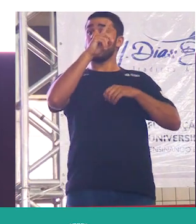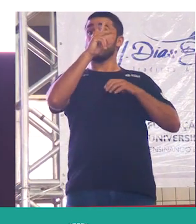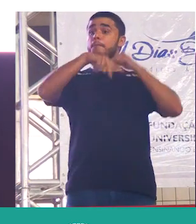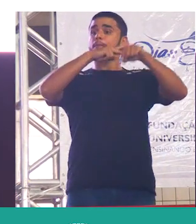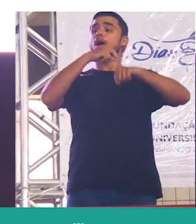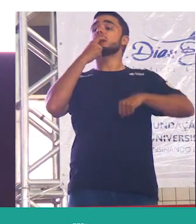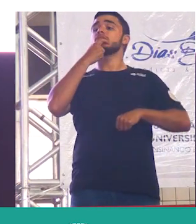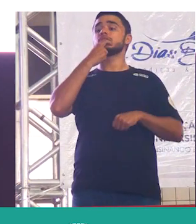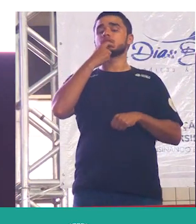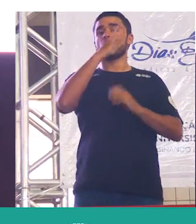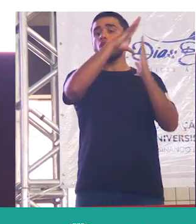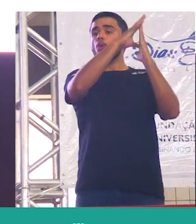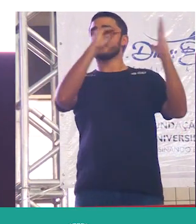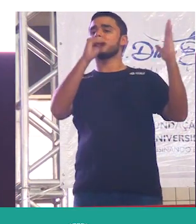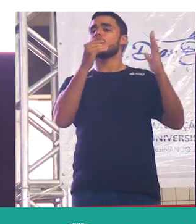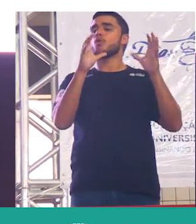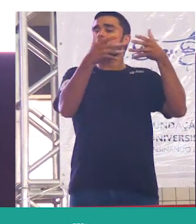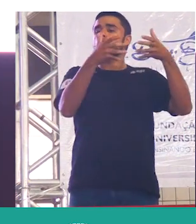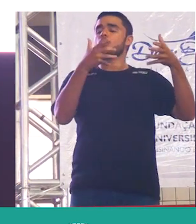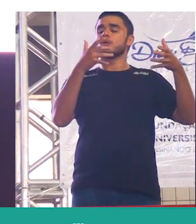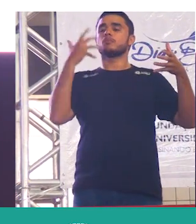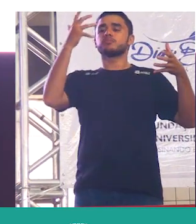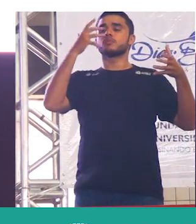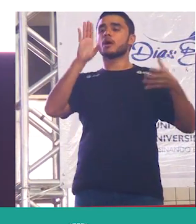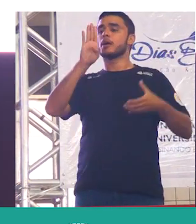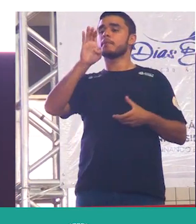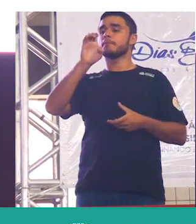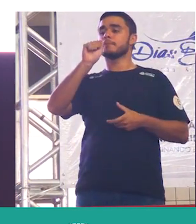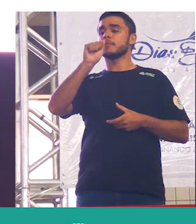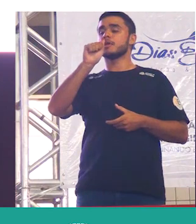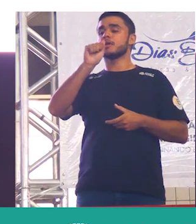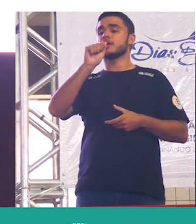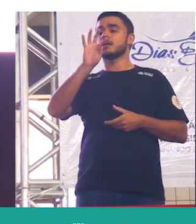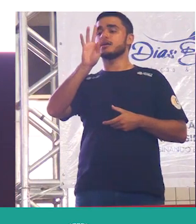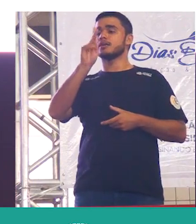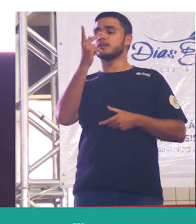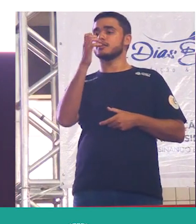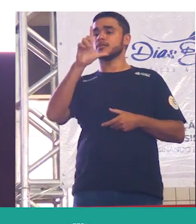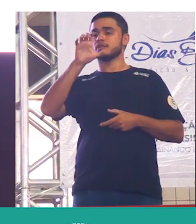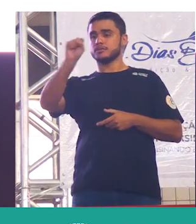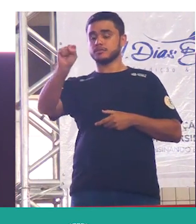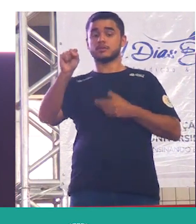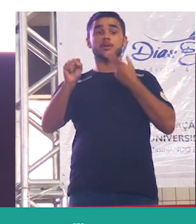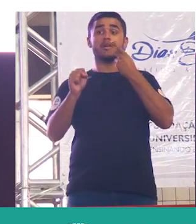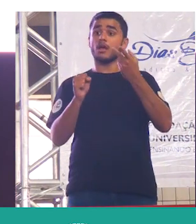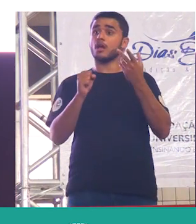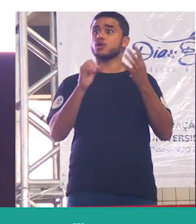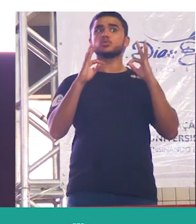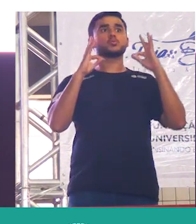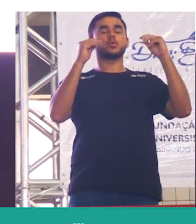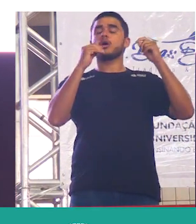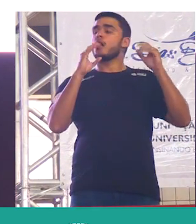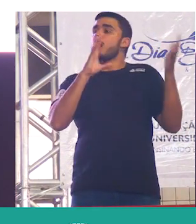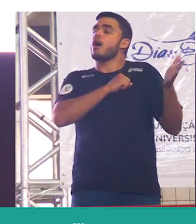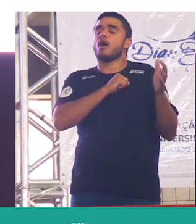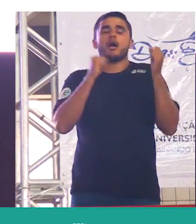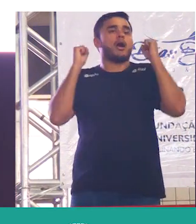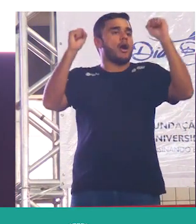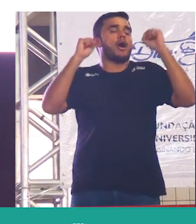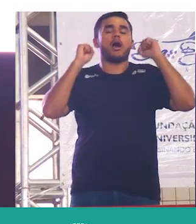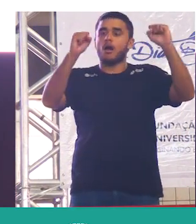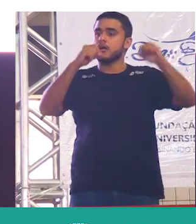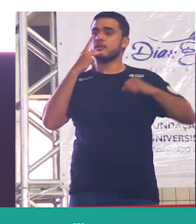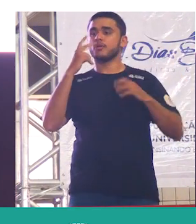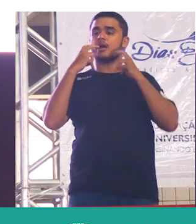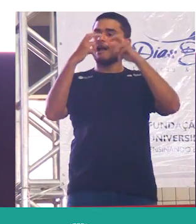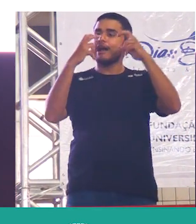Beatlemania, que lá fora era uma euforia, as moças se rasgavam, gritavam, desmaiavam com